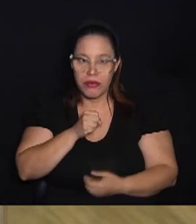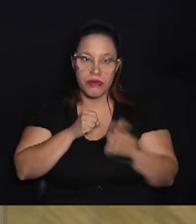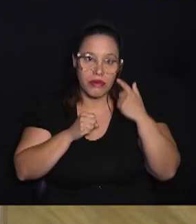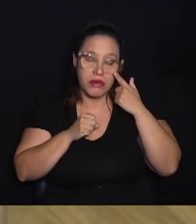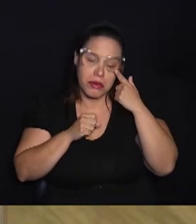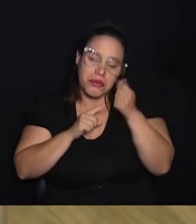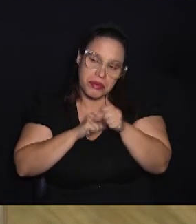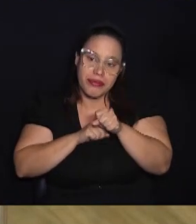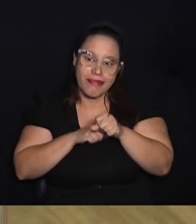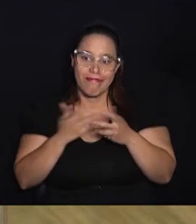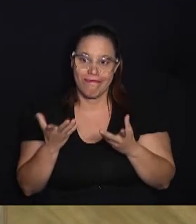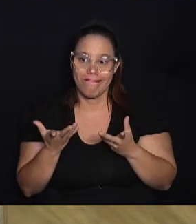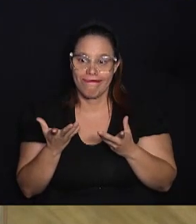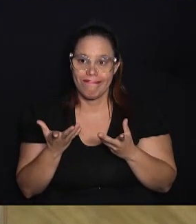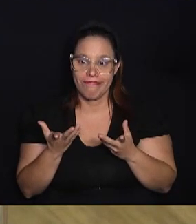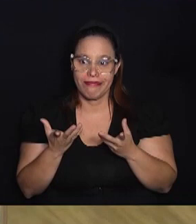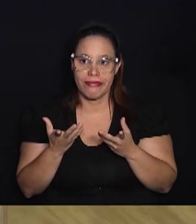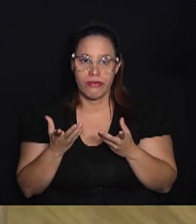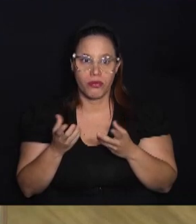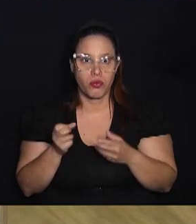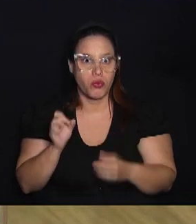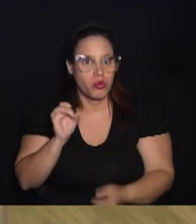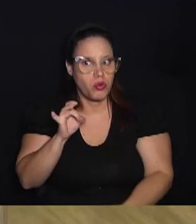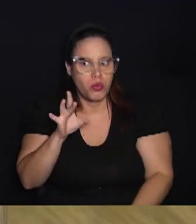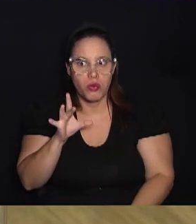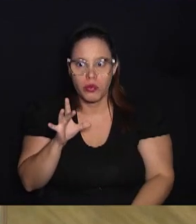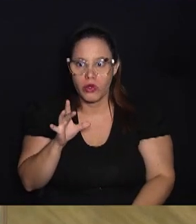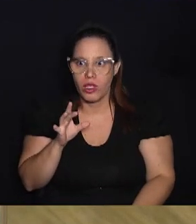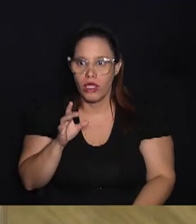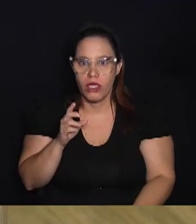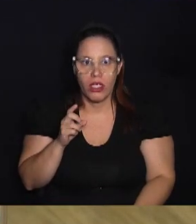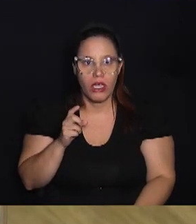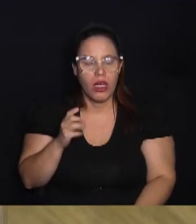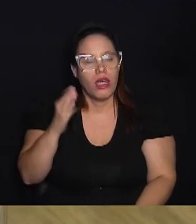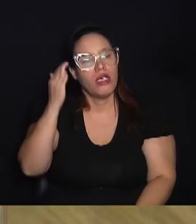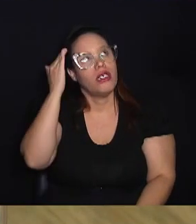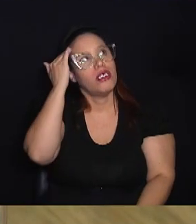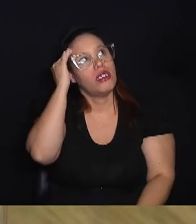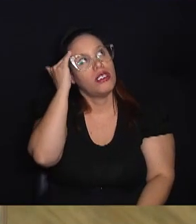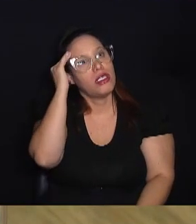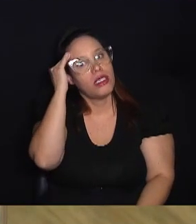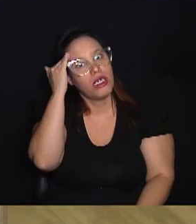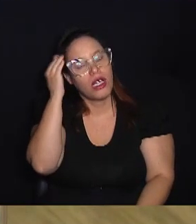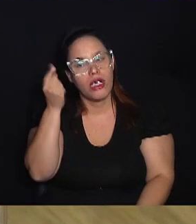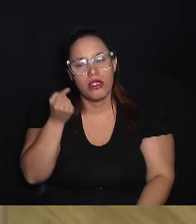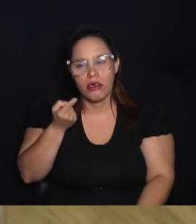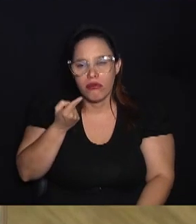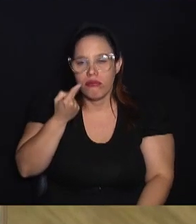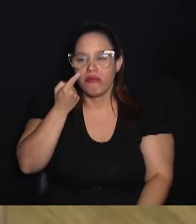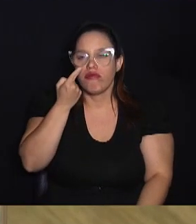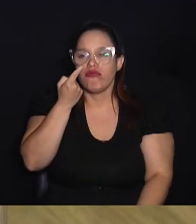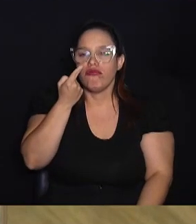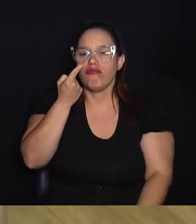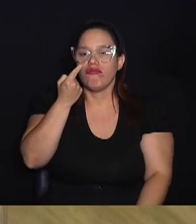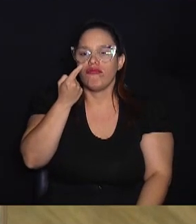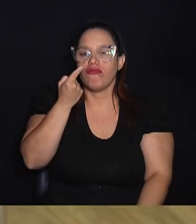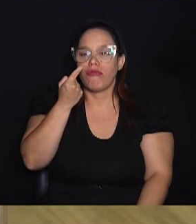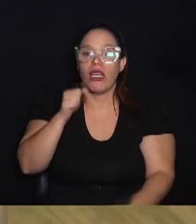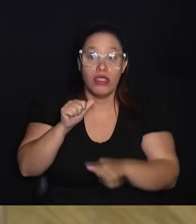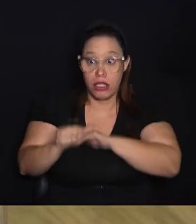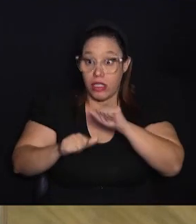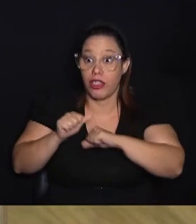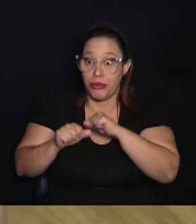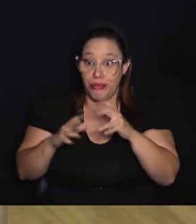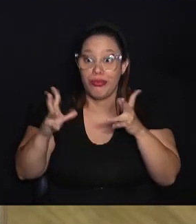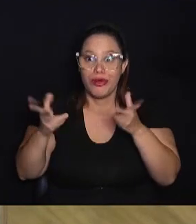não tem muito tempo mas só o fato de a gente entender que a gente não tá respirando já muda tudo já